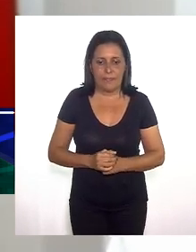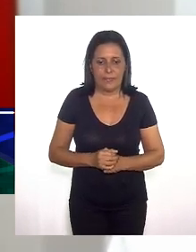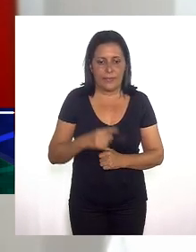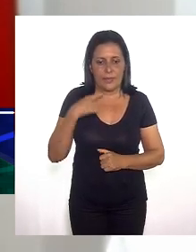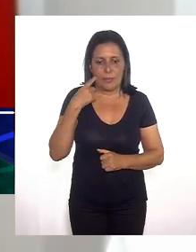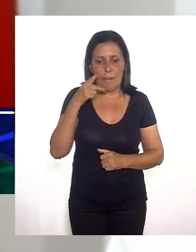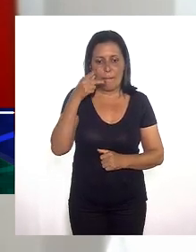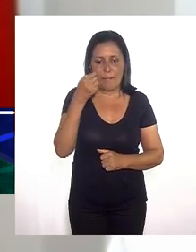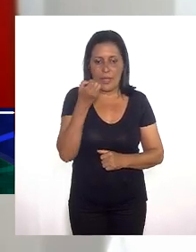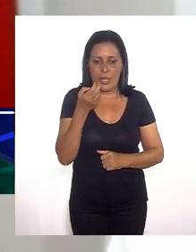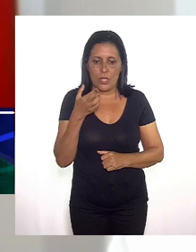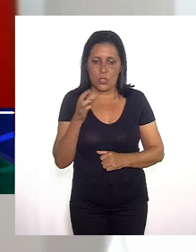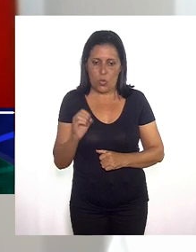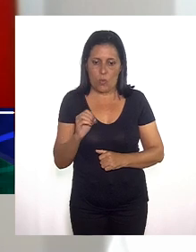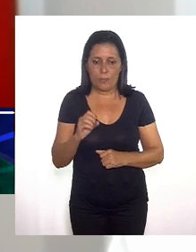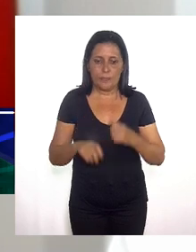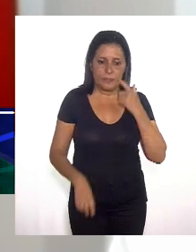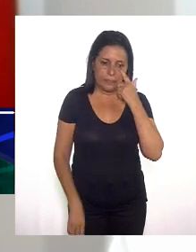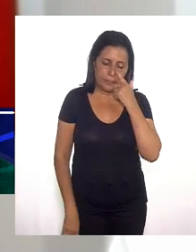Deputado Pedro Ricardo.